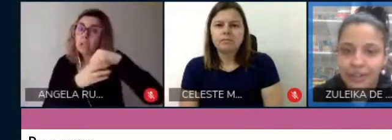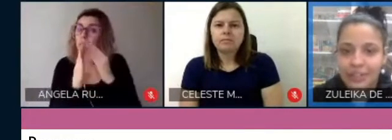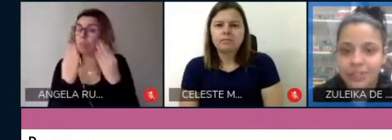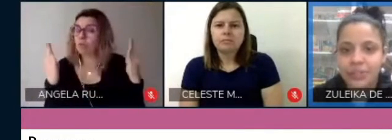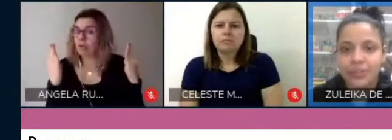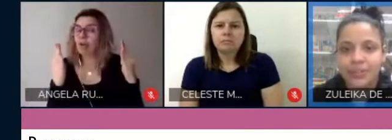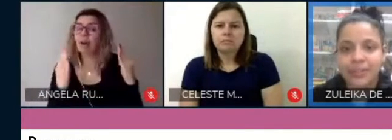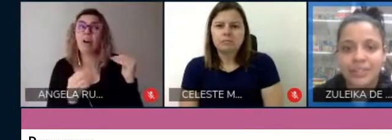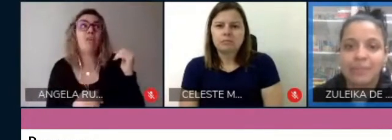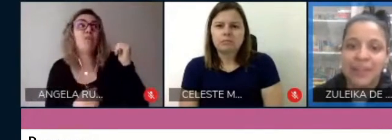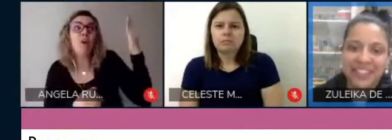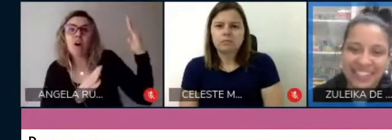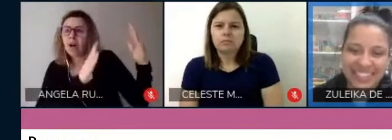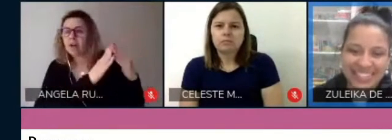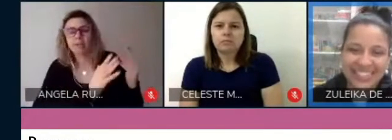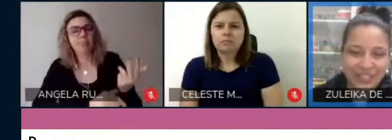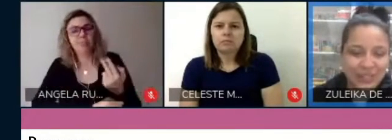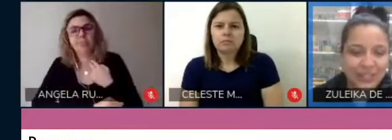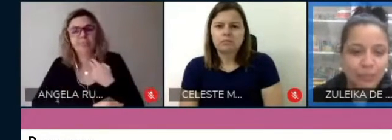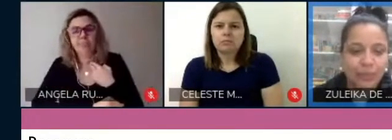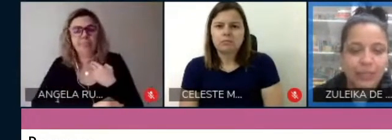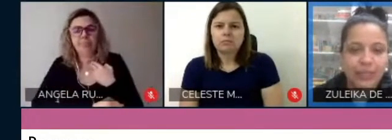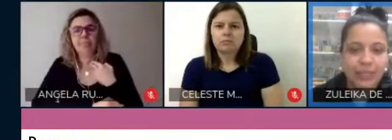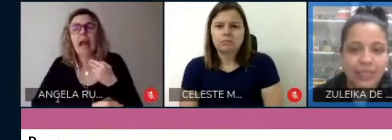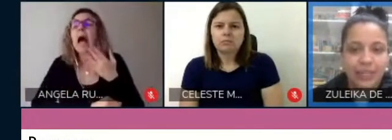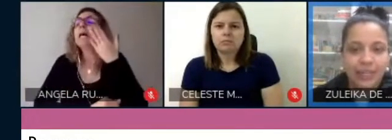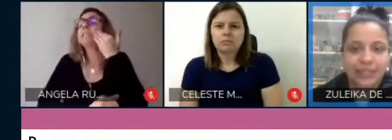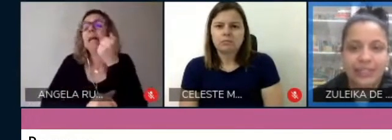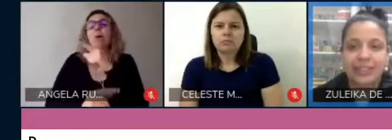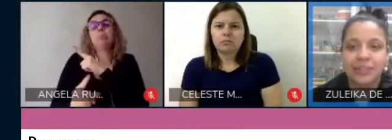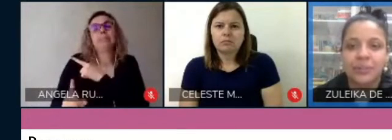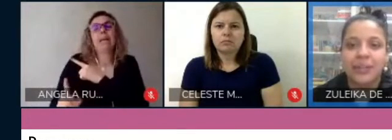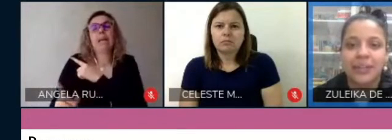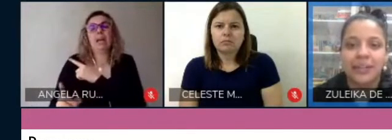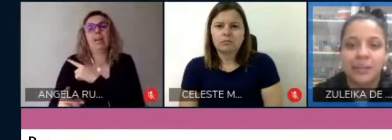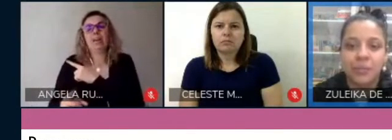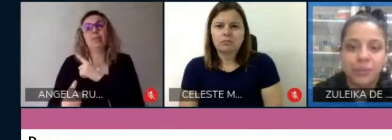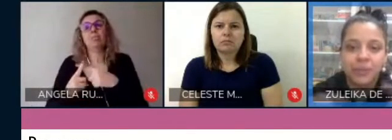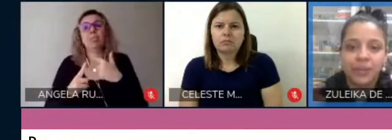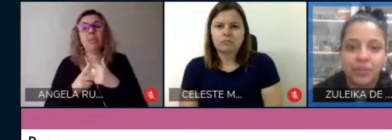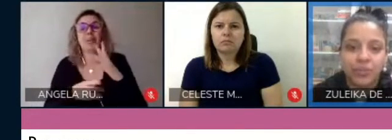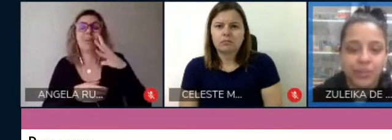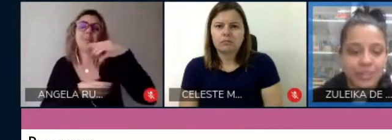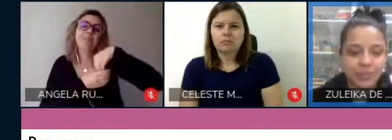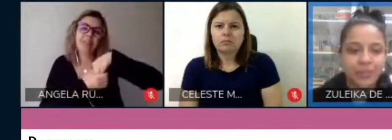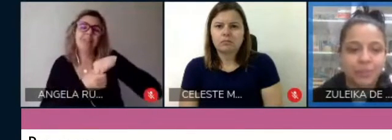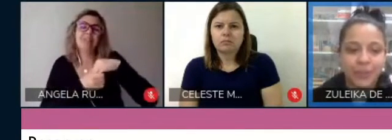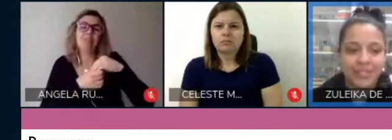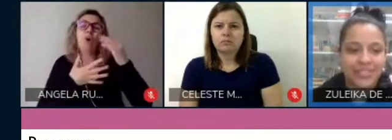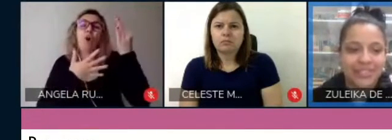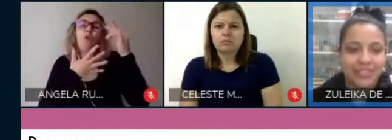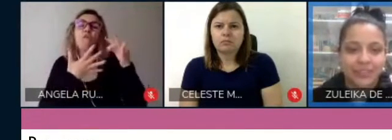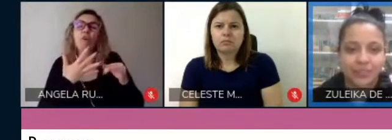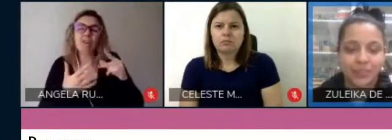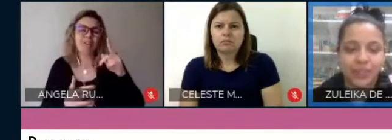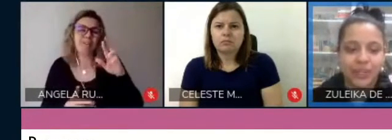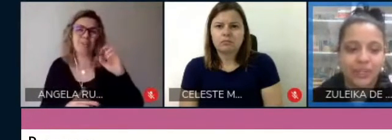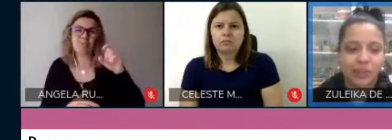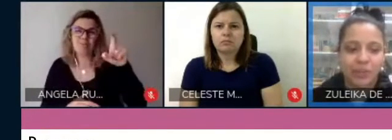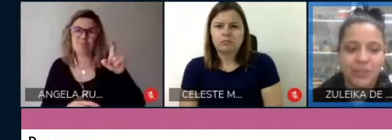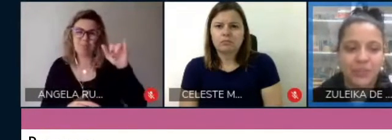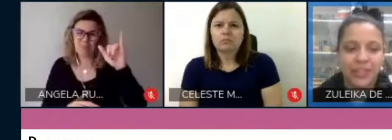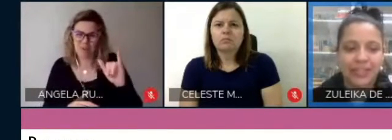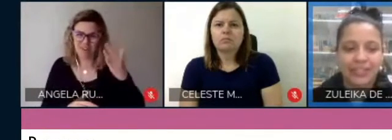ambiente. Fora isso, só vai saber que ele existe, né? Porque ele está dentro daquele âmbito da configuração de proxy que